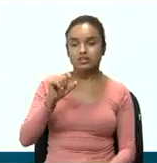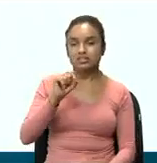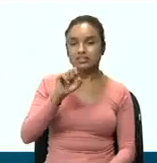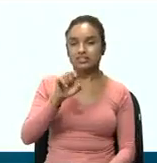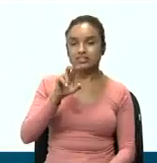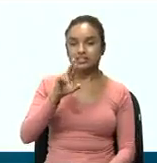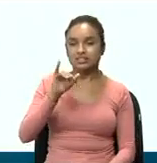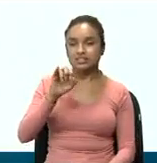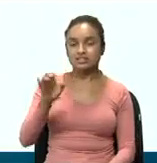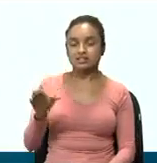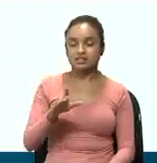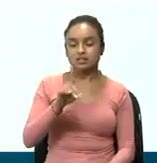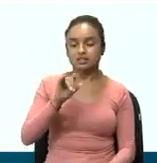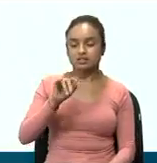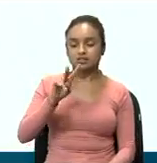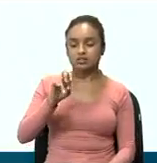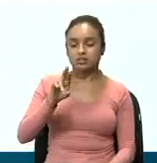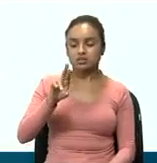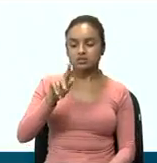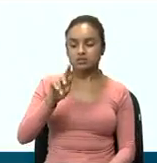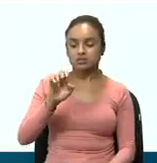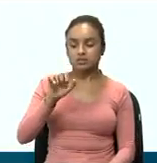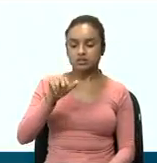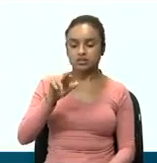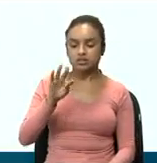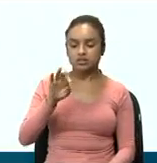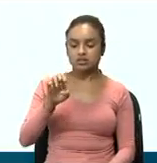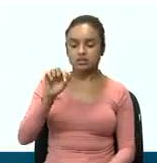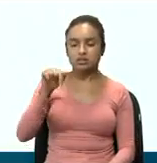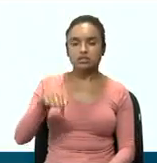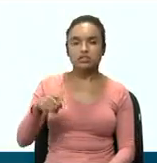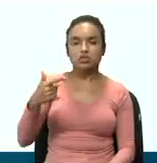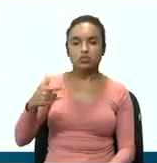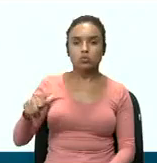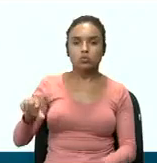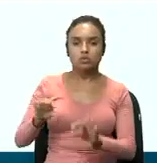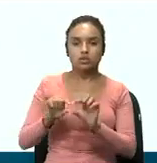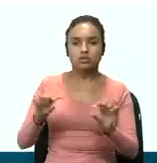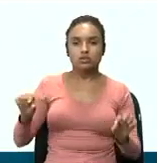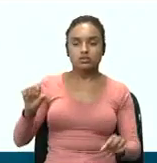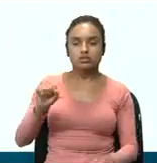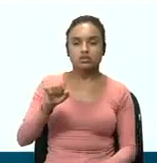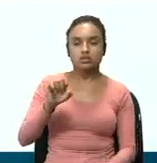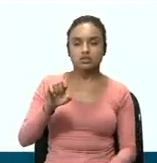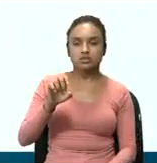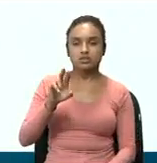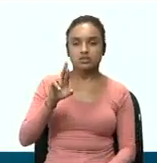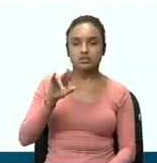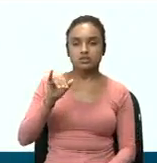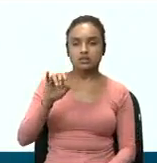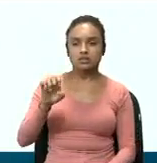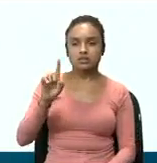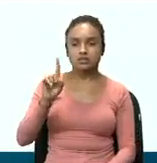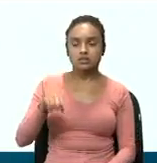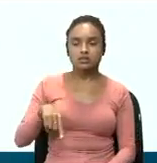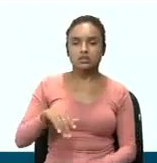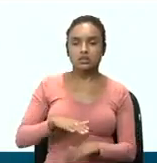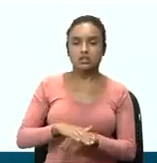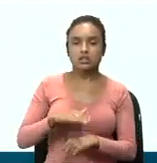divergente. E nós temos, então, uma outra série que é maior que uma